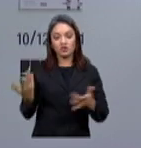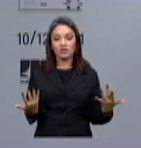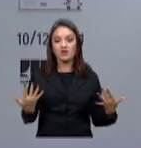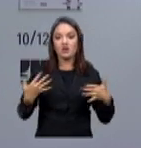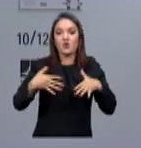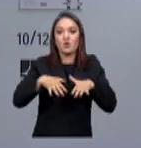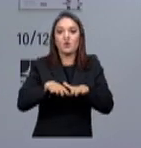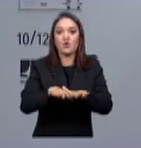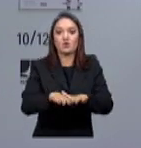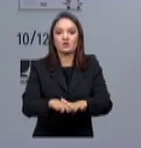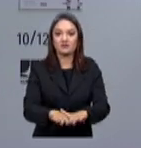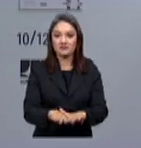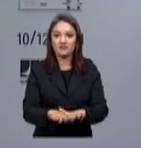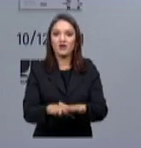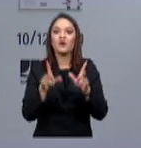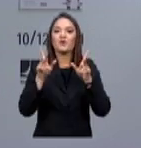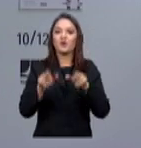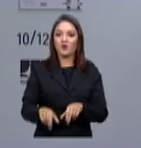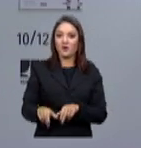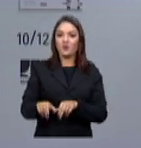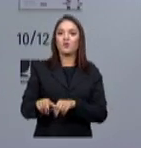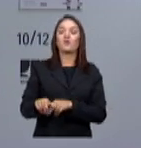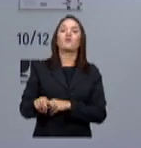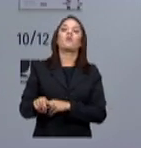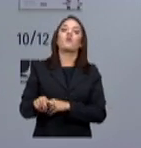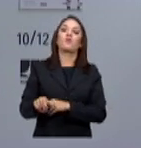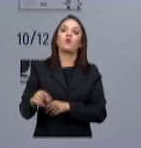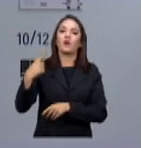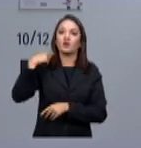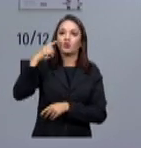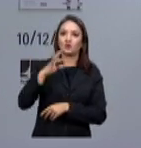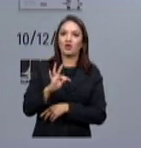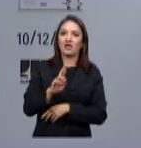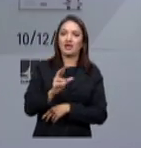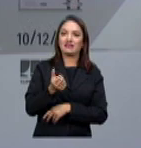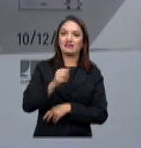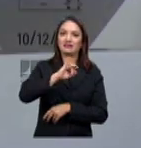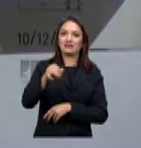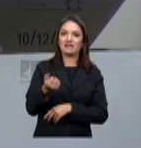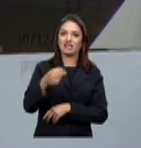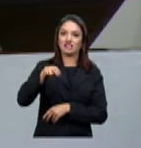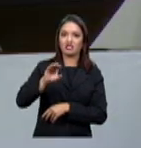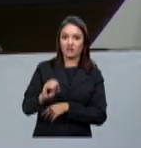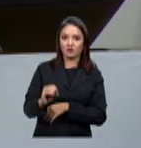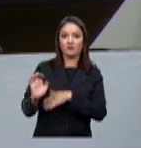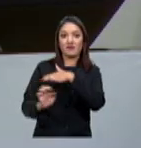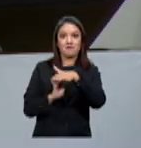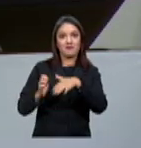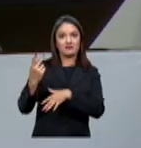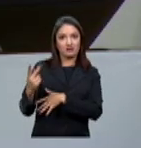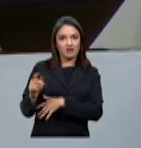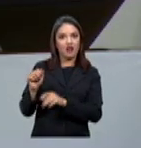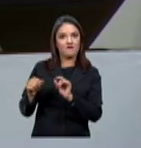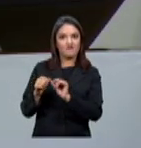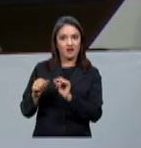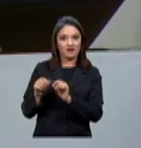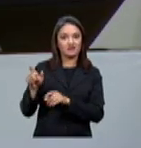Aquela que brilhantemente a doutora Luiza Helena Trajano na sua empresa fazendo